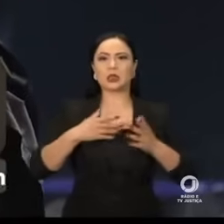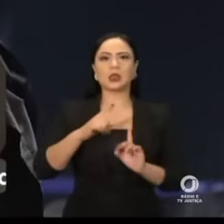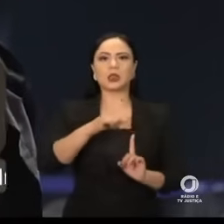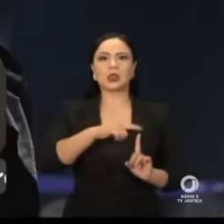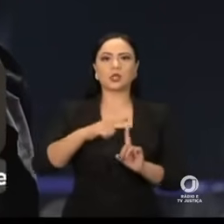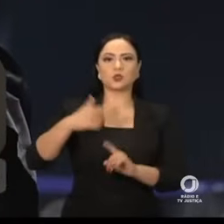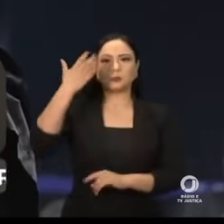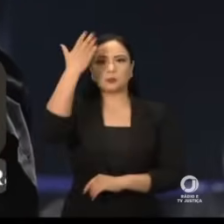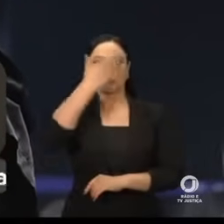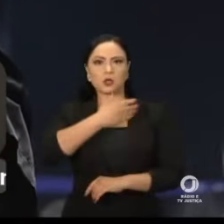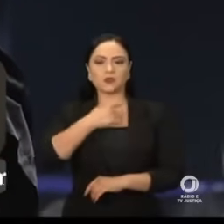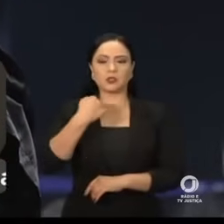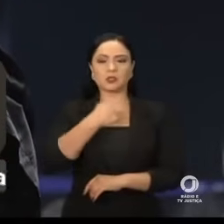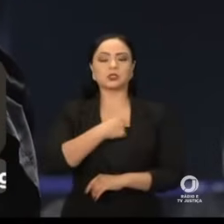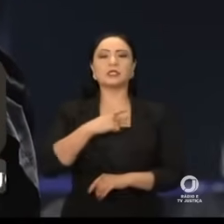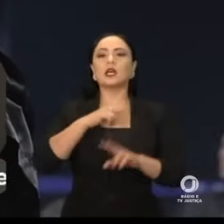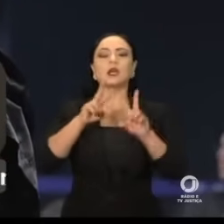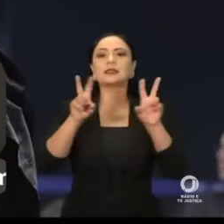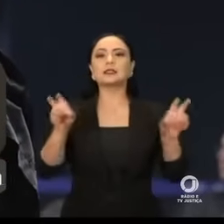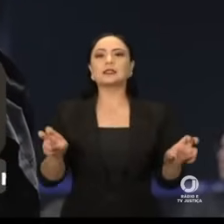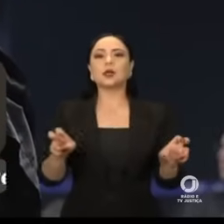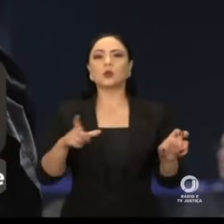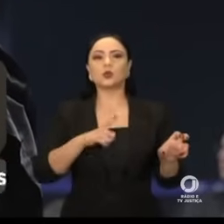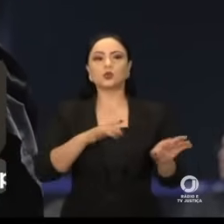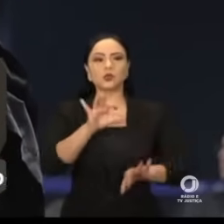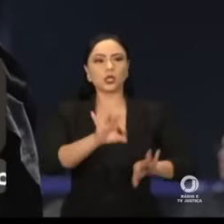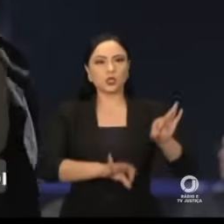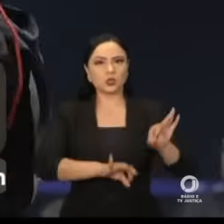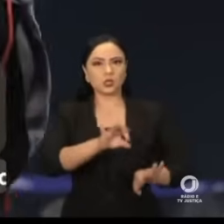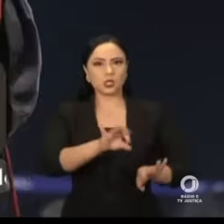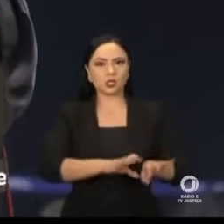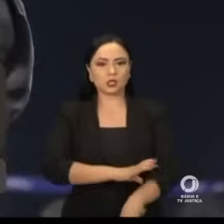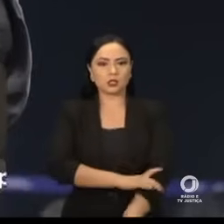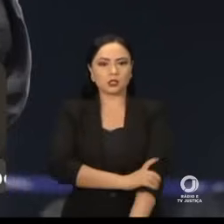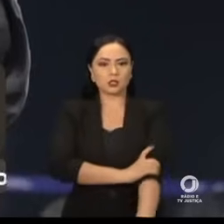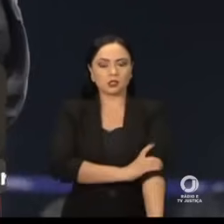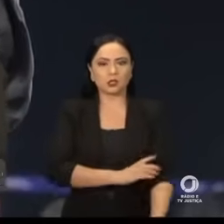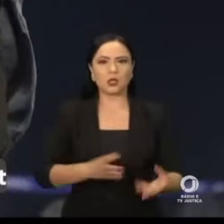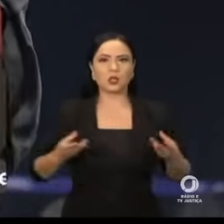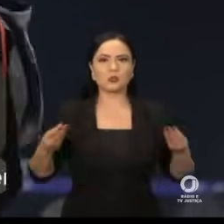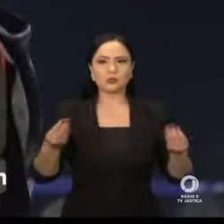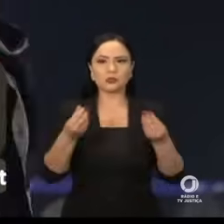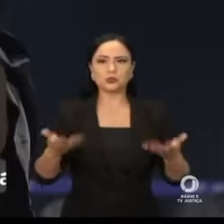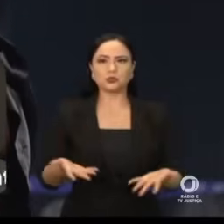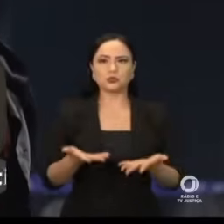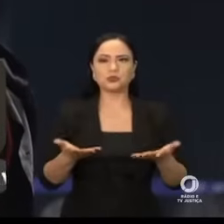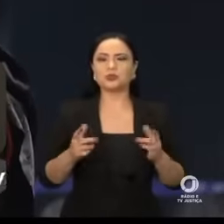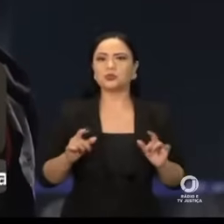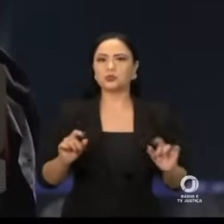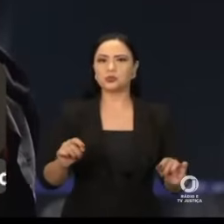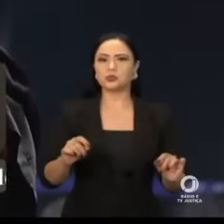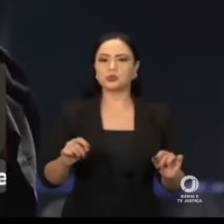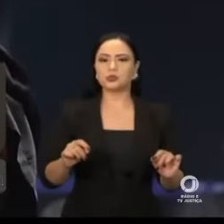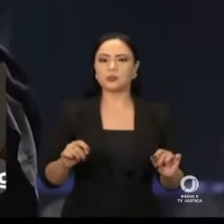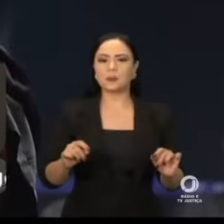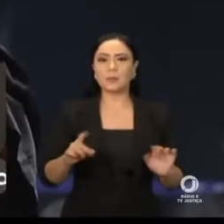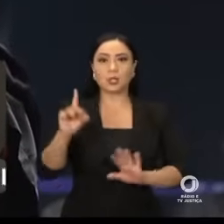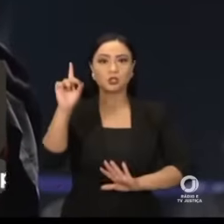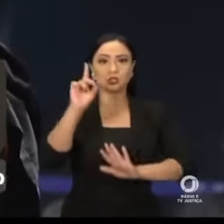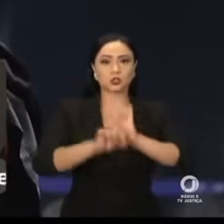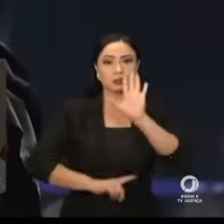provas, nós temos uma questão de ordem jurídica. A instigação no direito